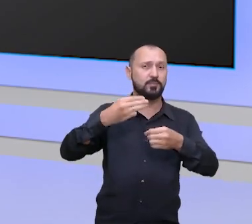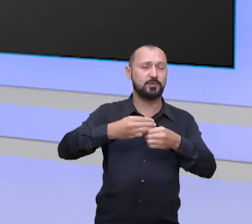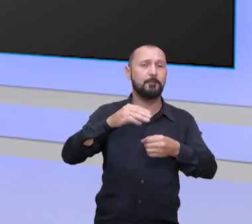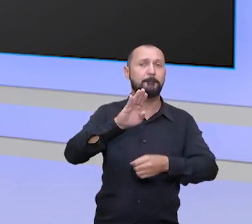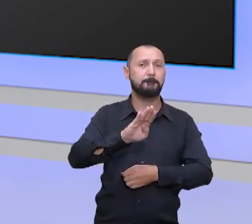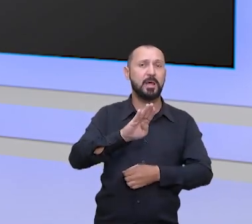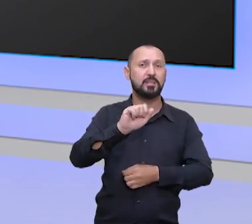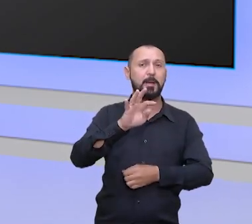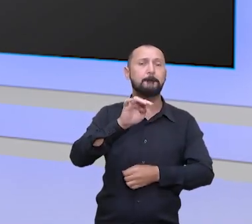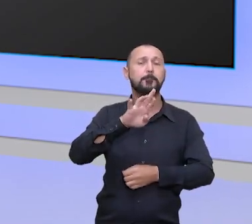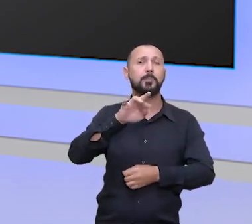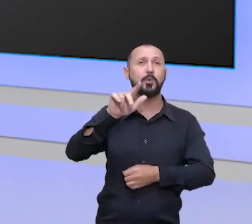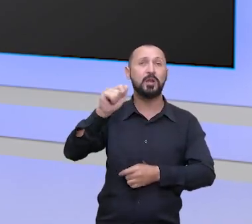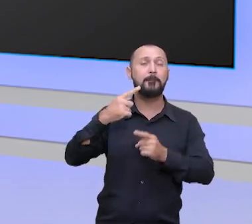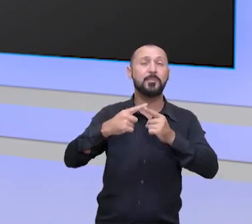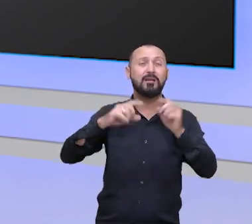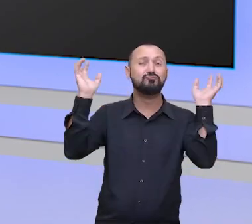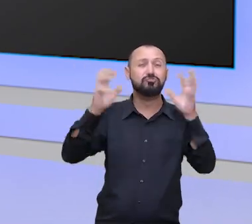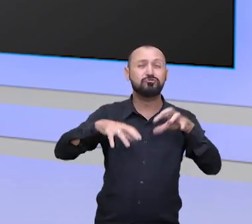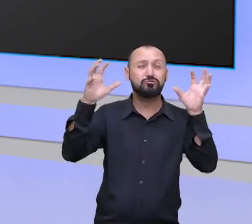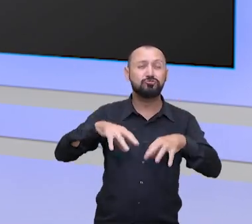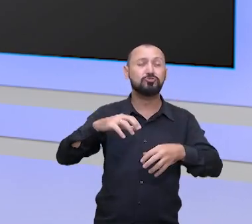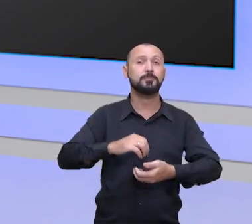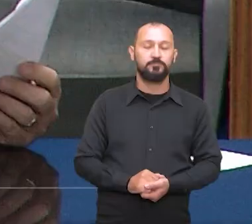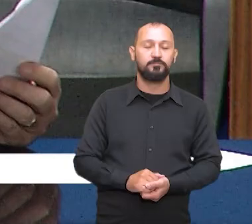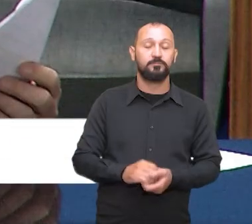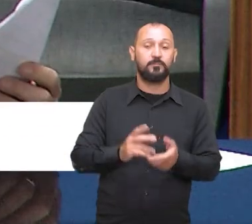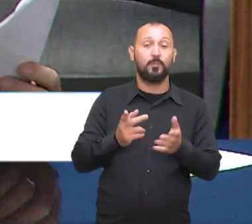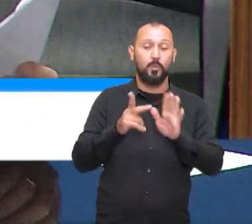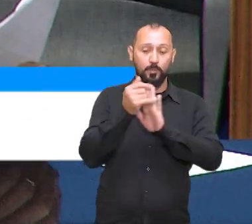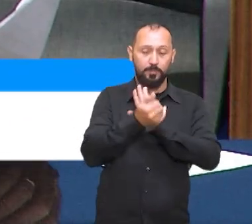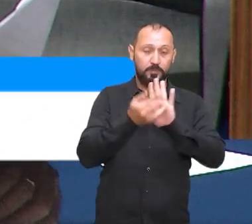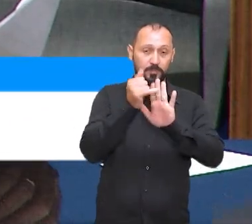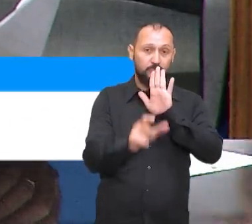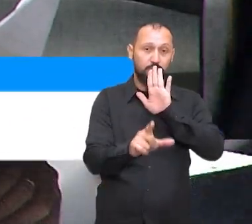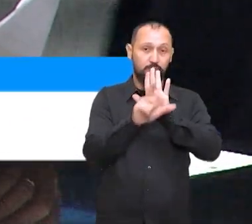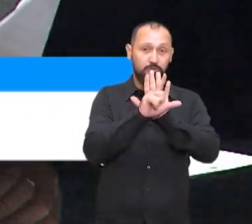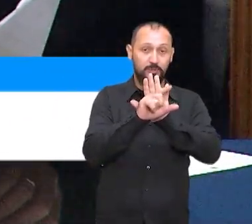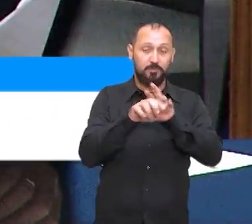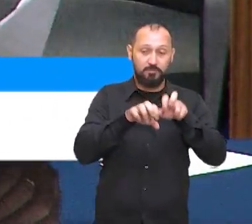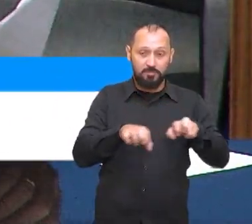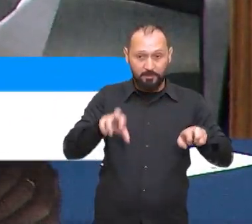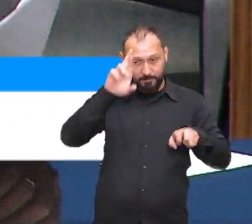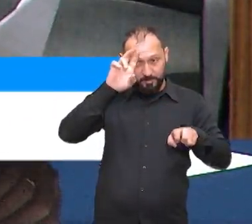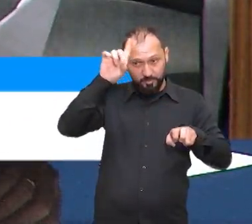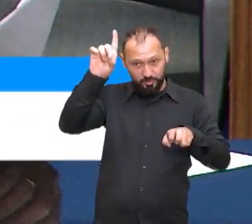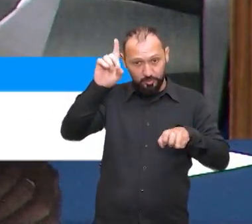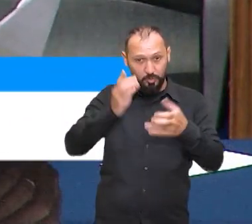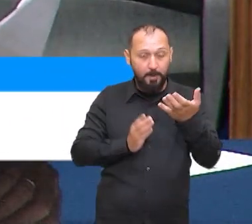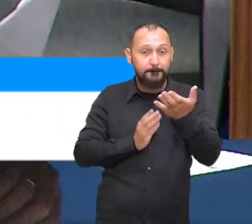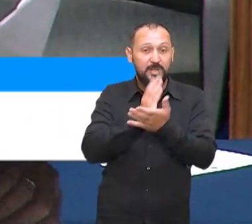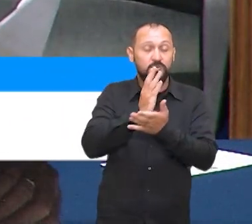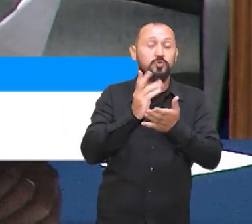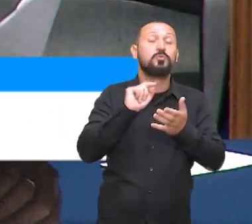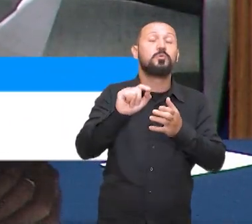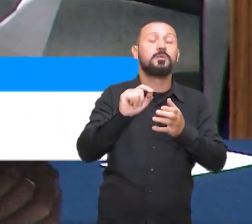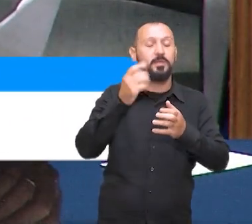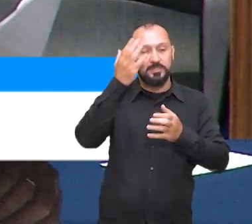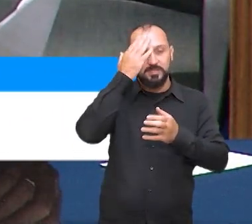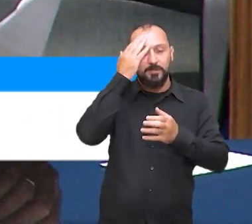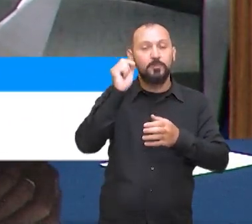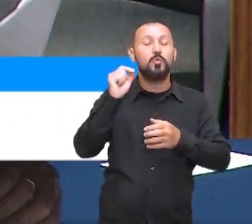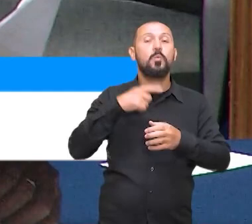de Batayporã em decorrência das fortes chuvas. Aprovado o projeto de autoria da mesa diretora que reconhece o estado